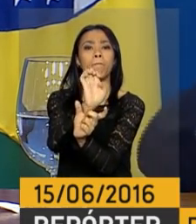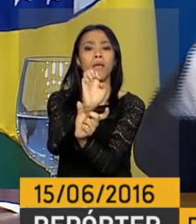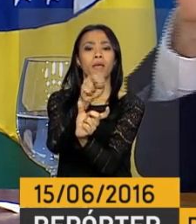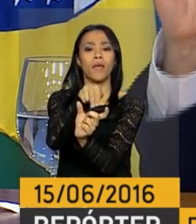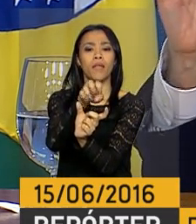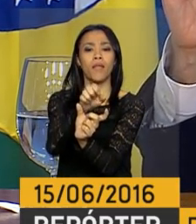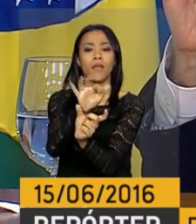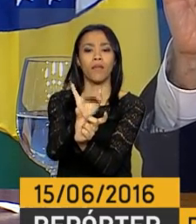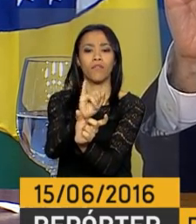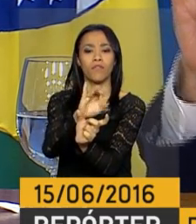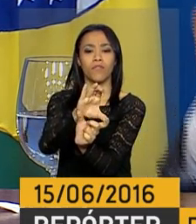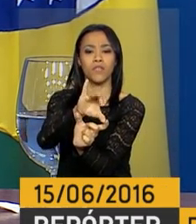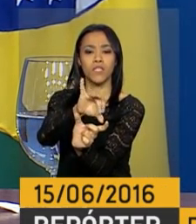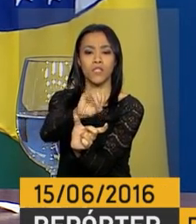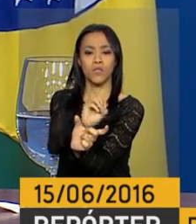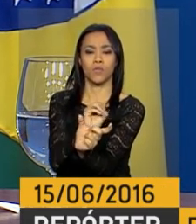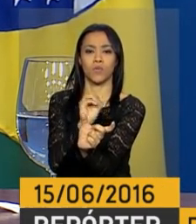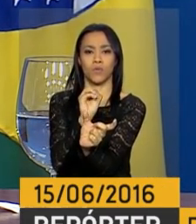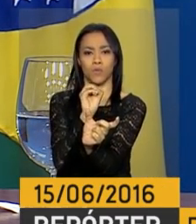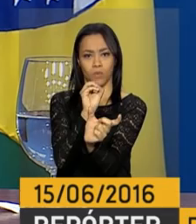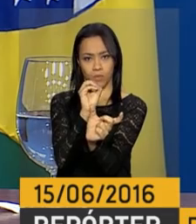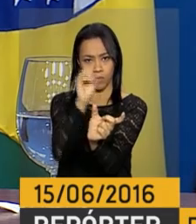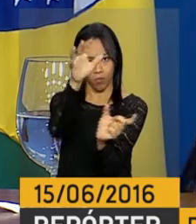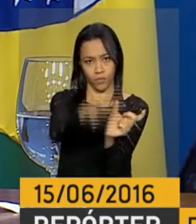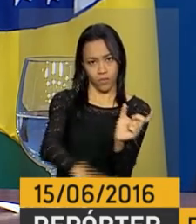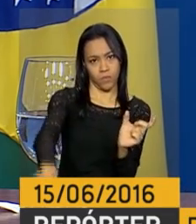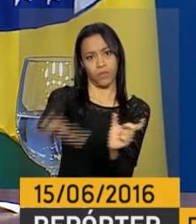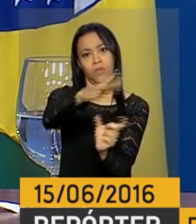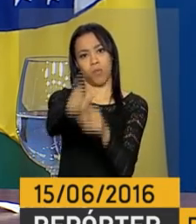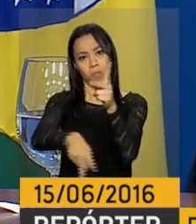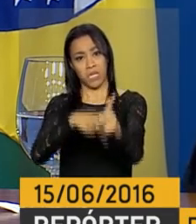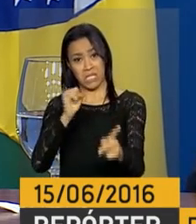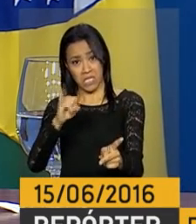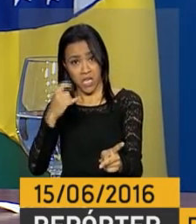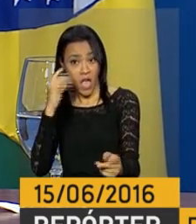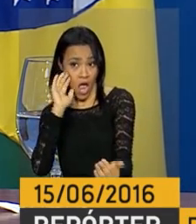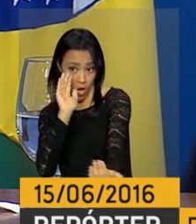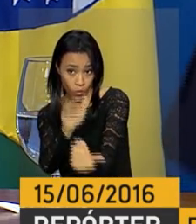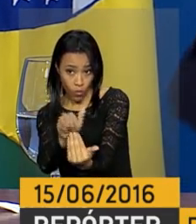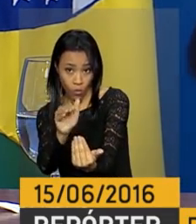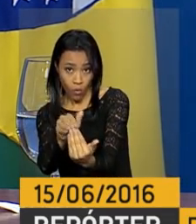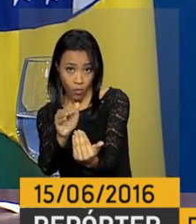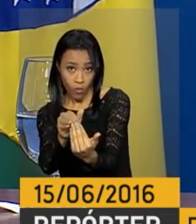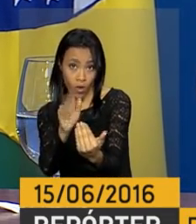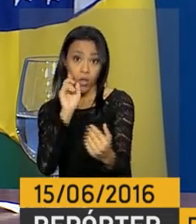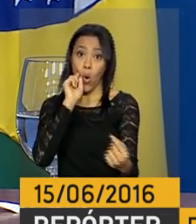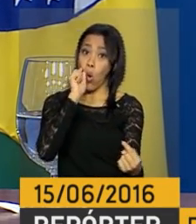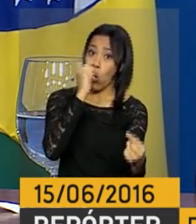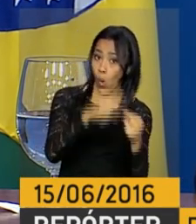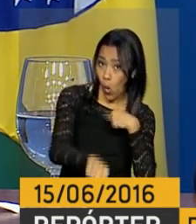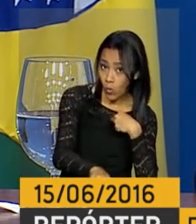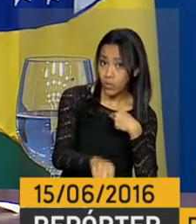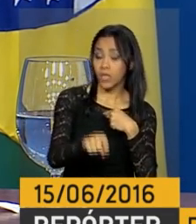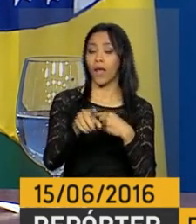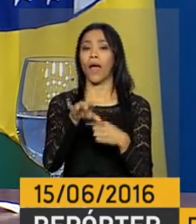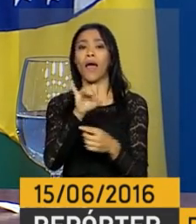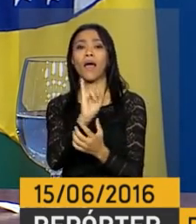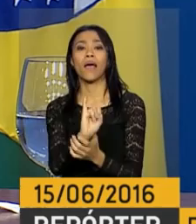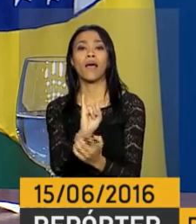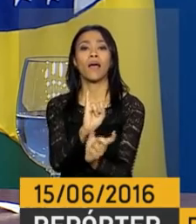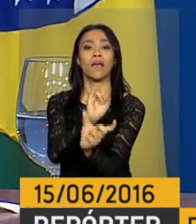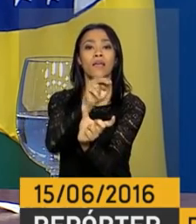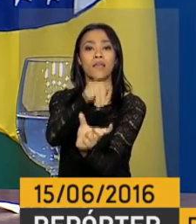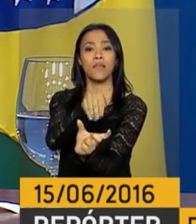a à população. É a mesma coisa. E alguém perguntou, senhor, contra ou a favor, a indexação do benefício tal, a